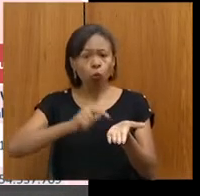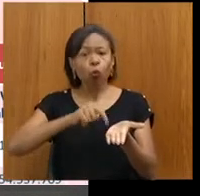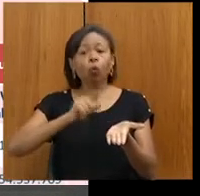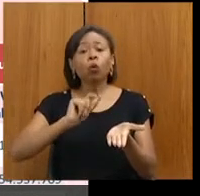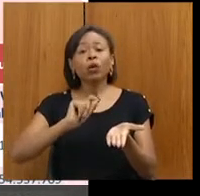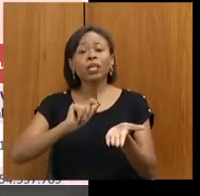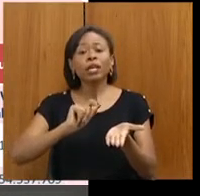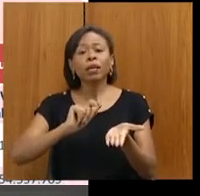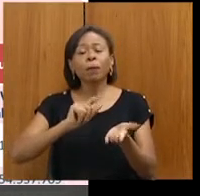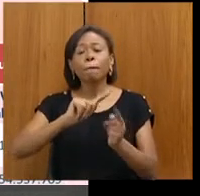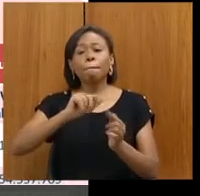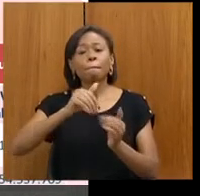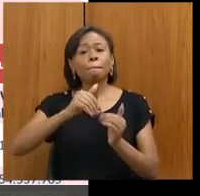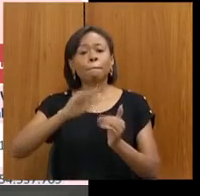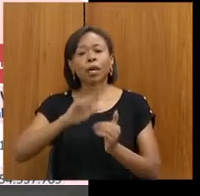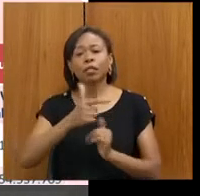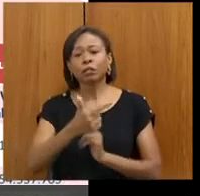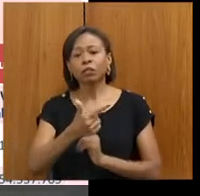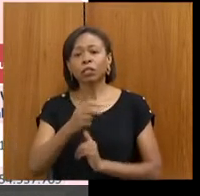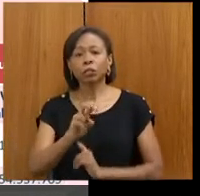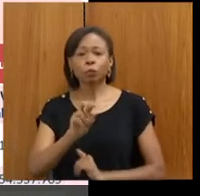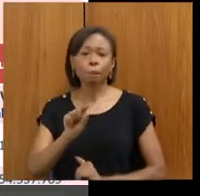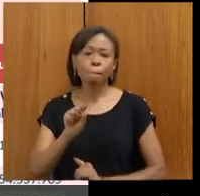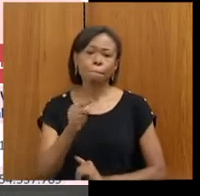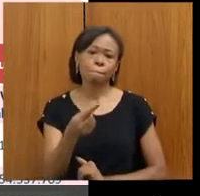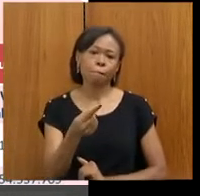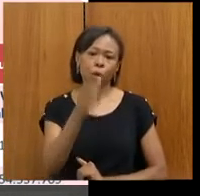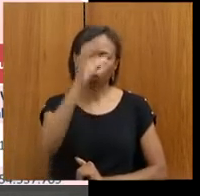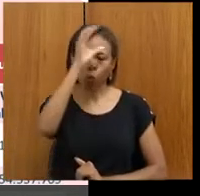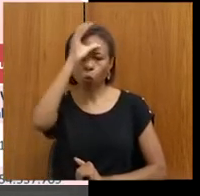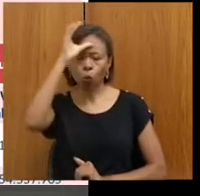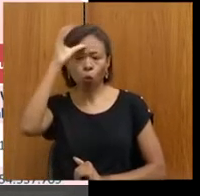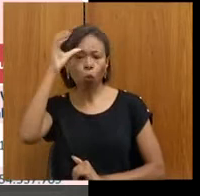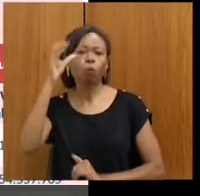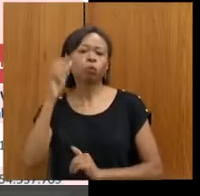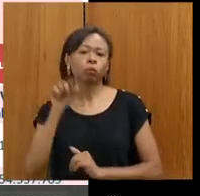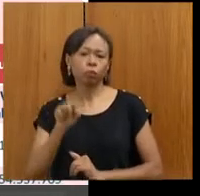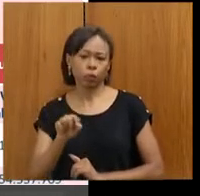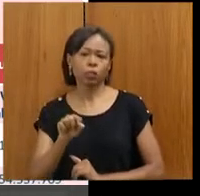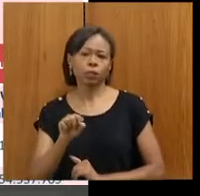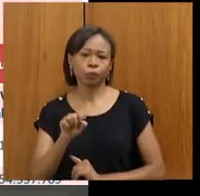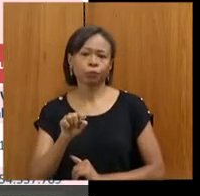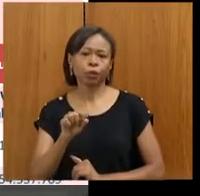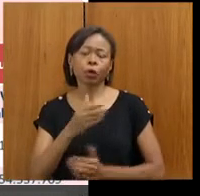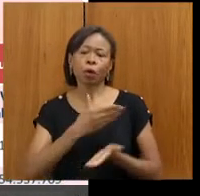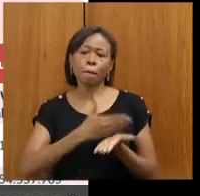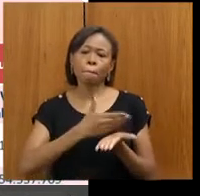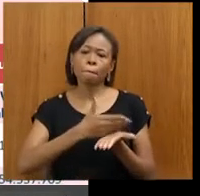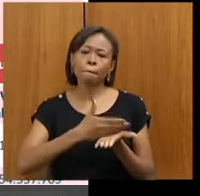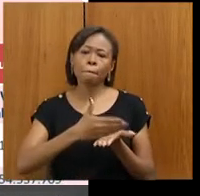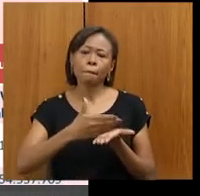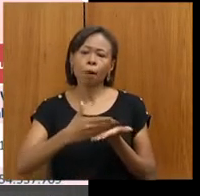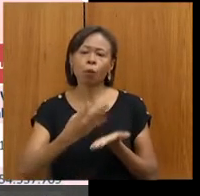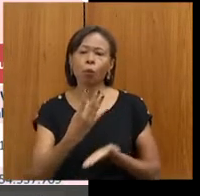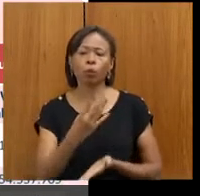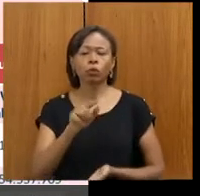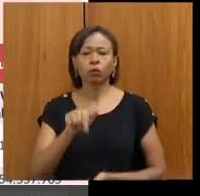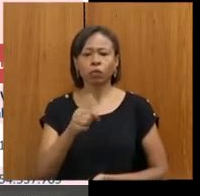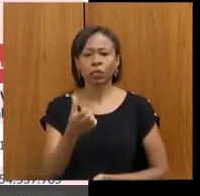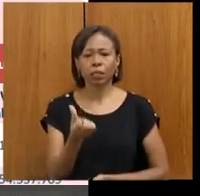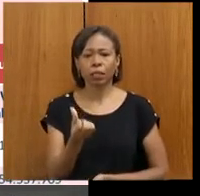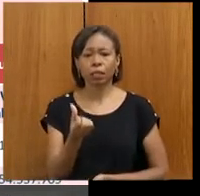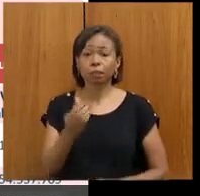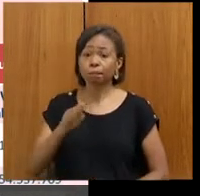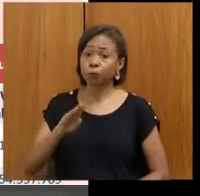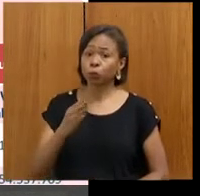mais de 25 mil contribuintes performando um total parcelado de 4,6